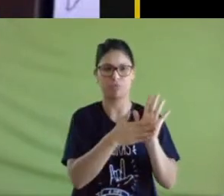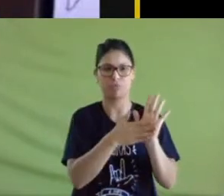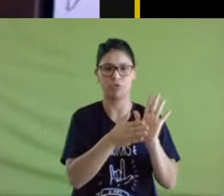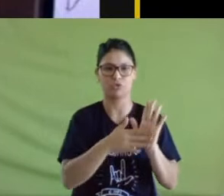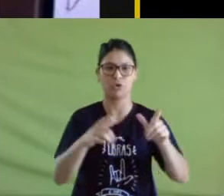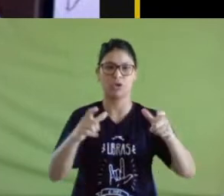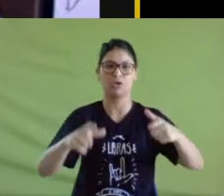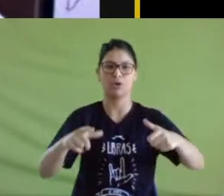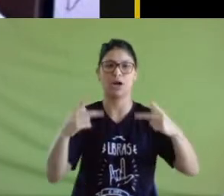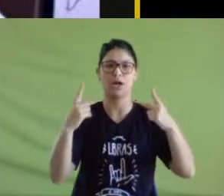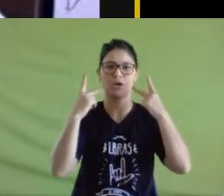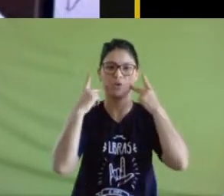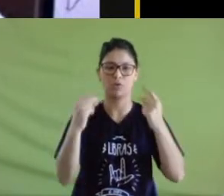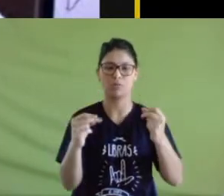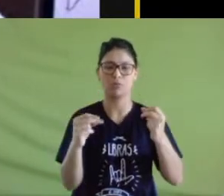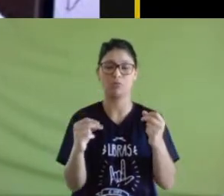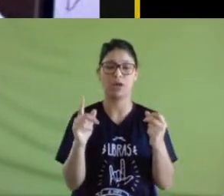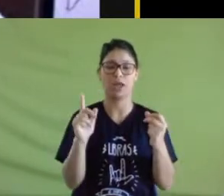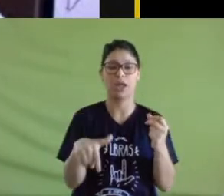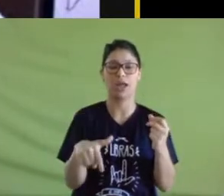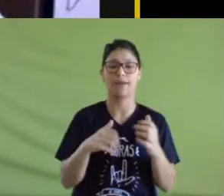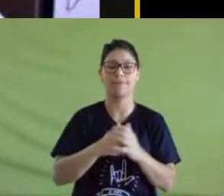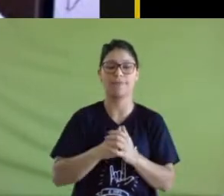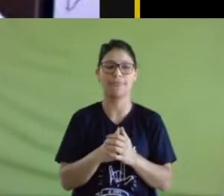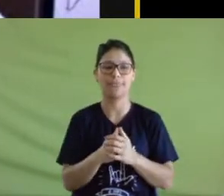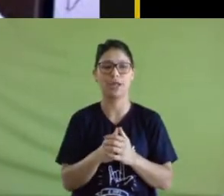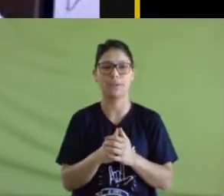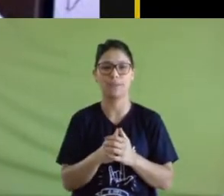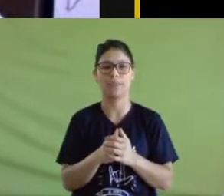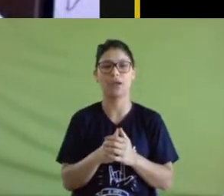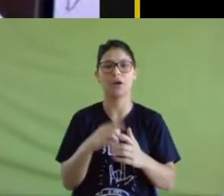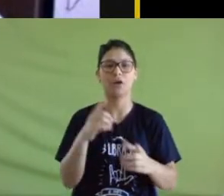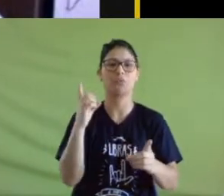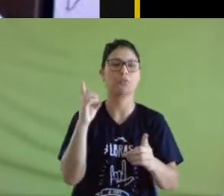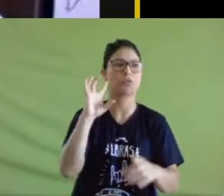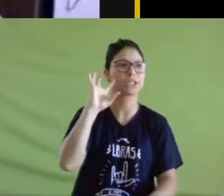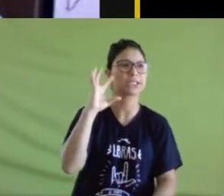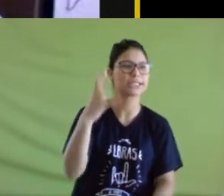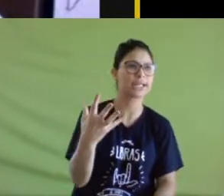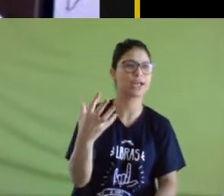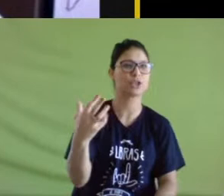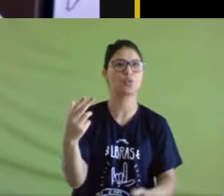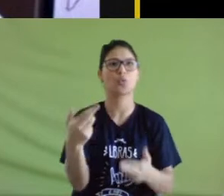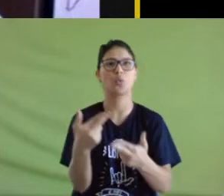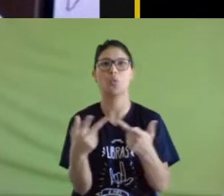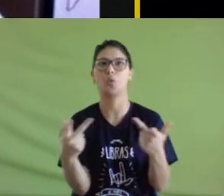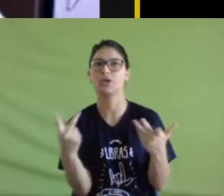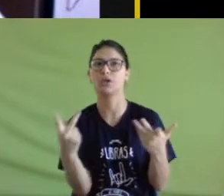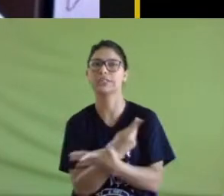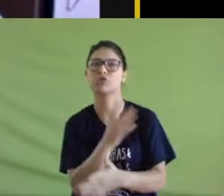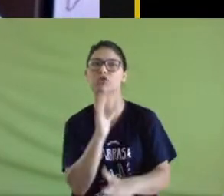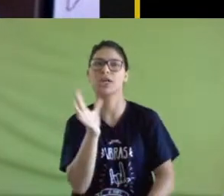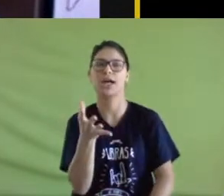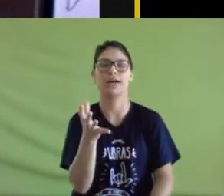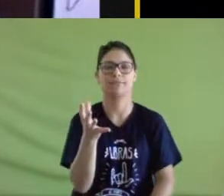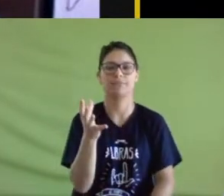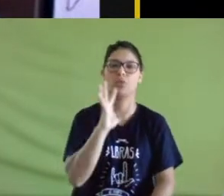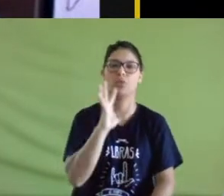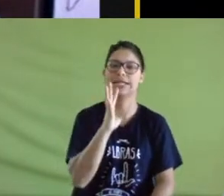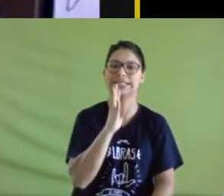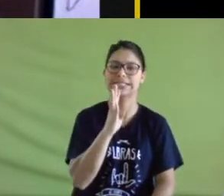comum, ele é uma espécie de ocorrência de algo já conhecido, mas que